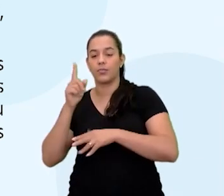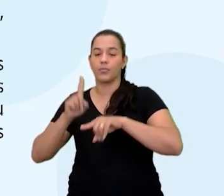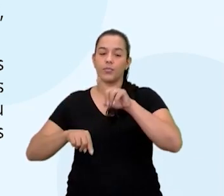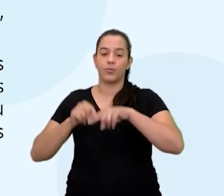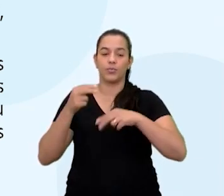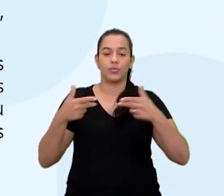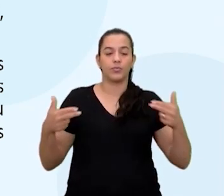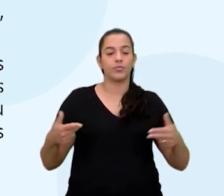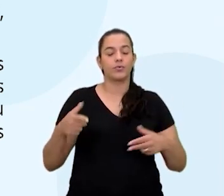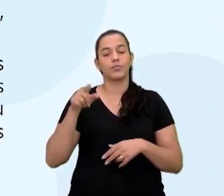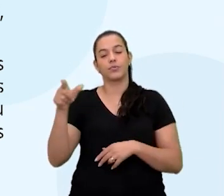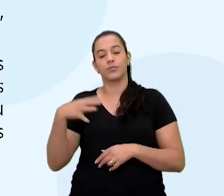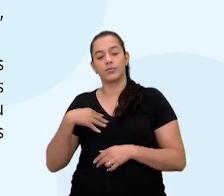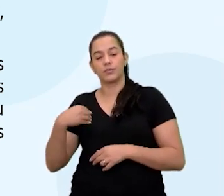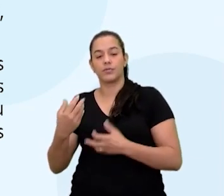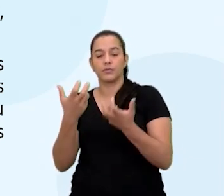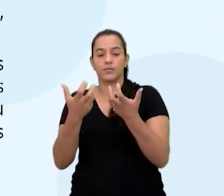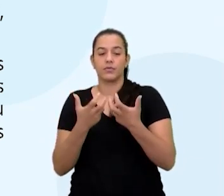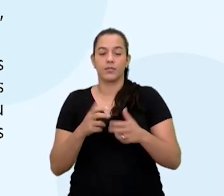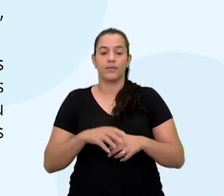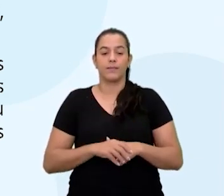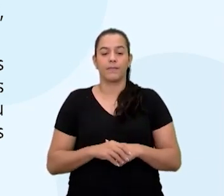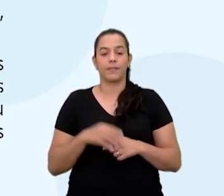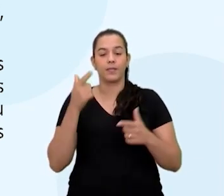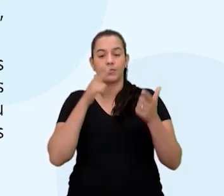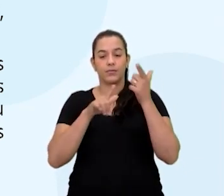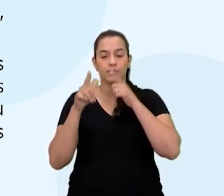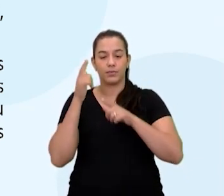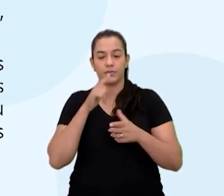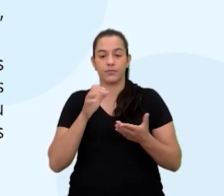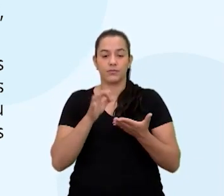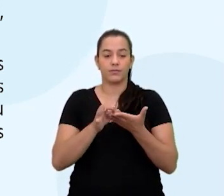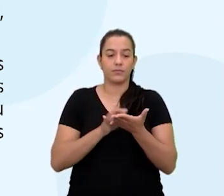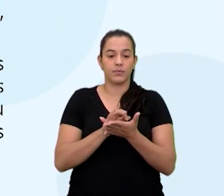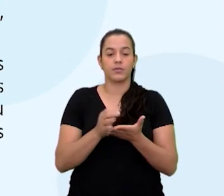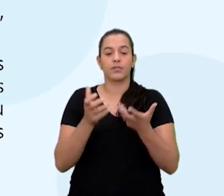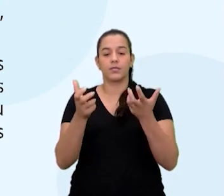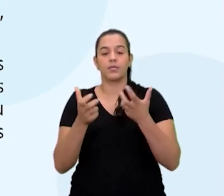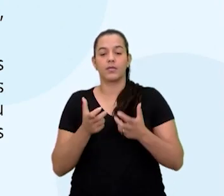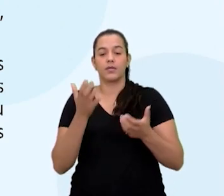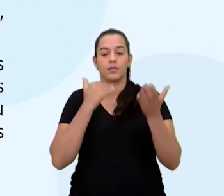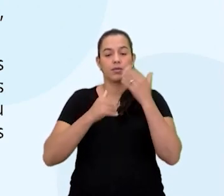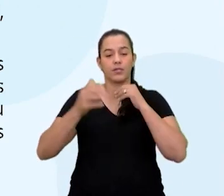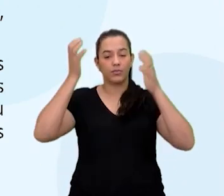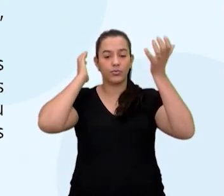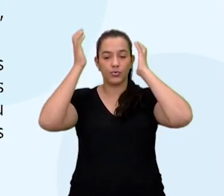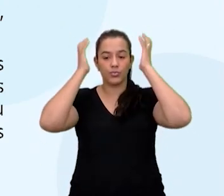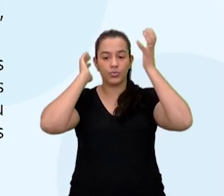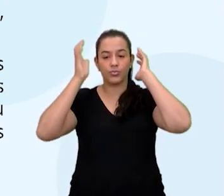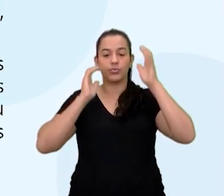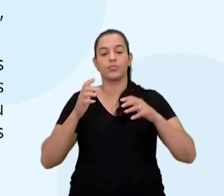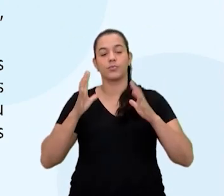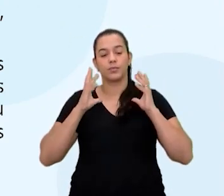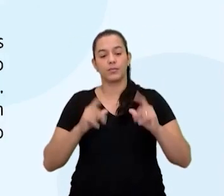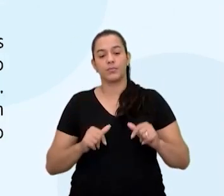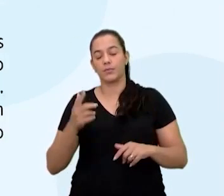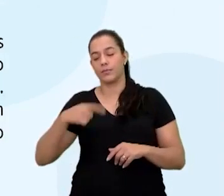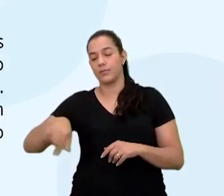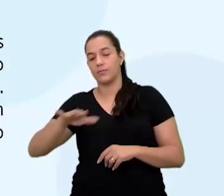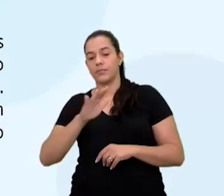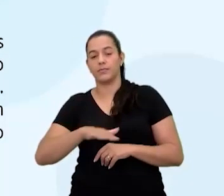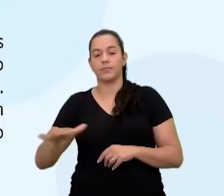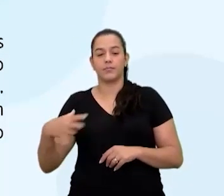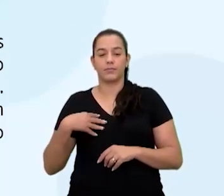que os filhos sempre desejaram. Consegui comprar os sucrilhos que meu filho tanto queria e shampoo e condicionador para minhas